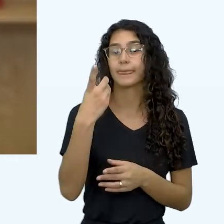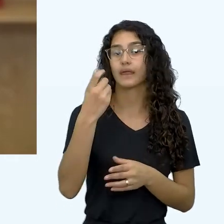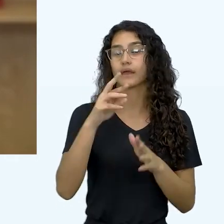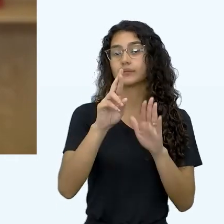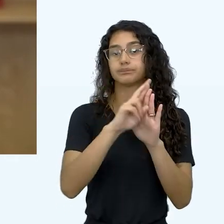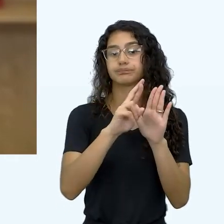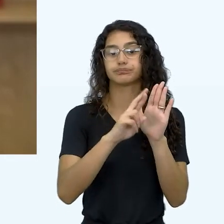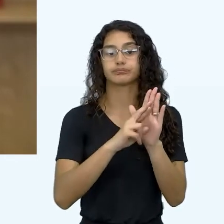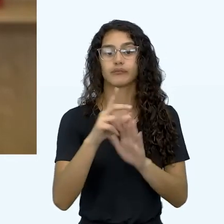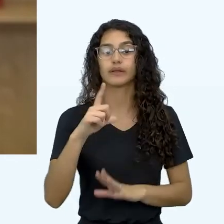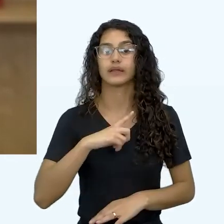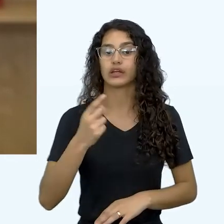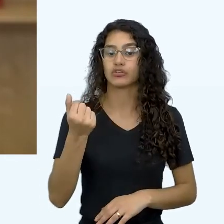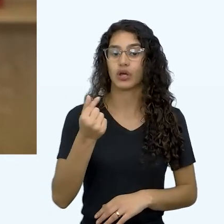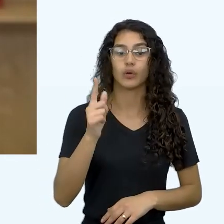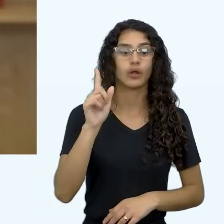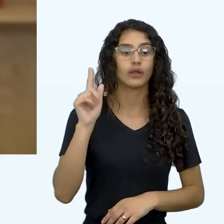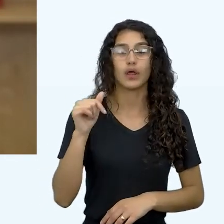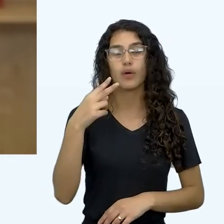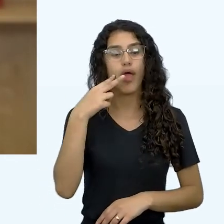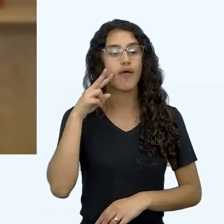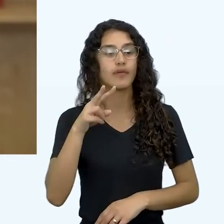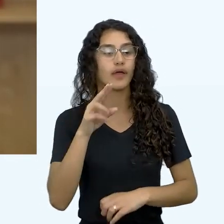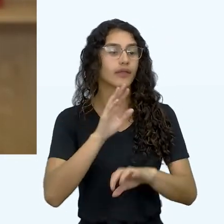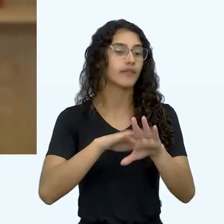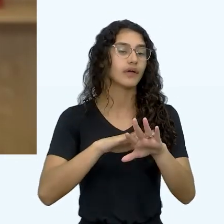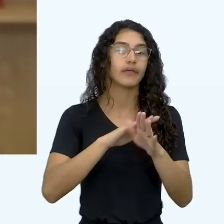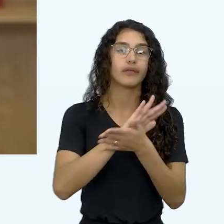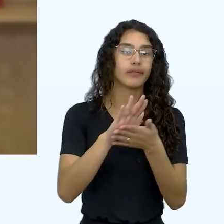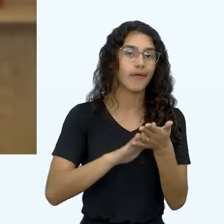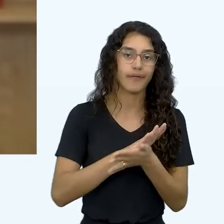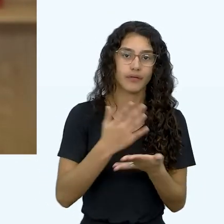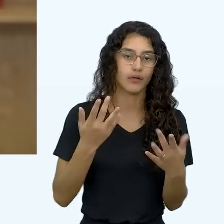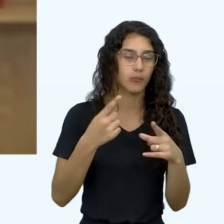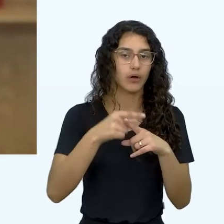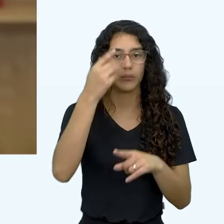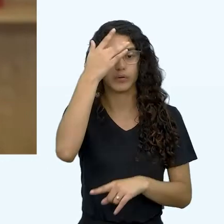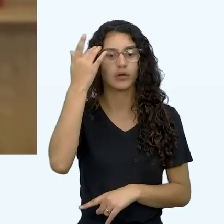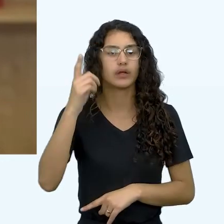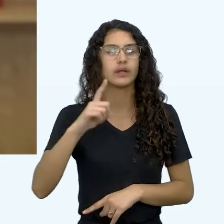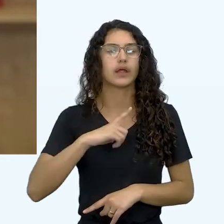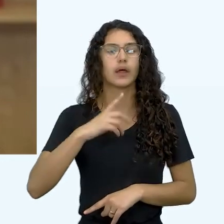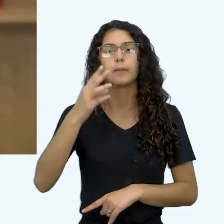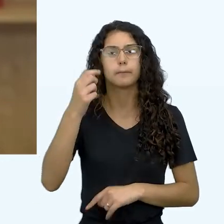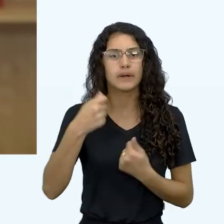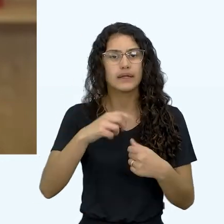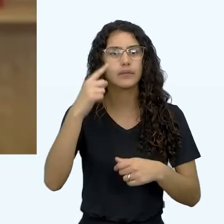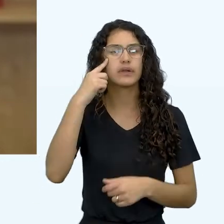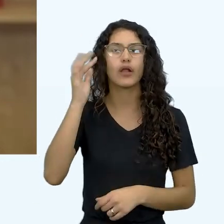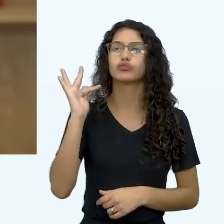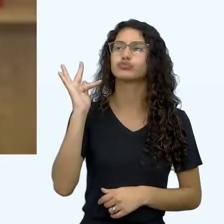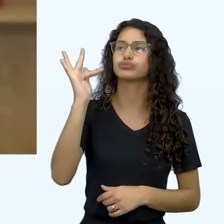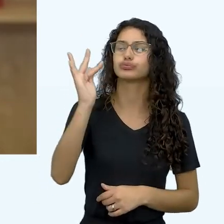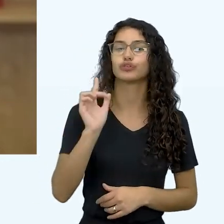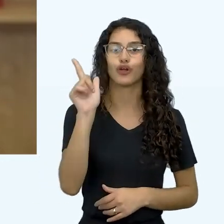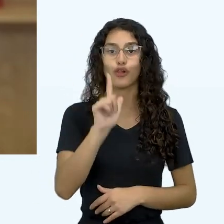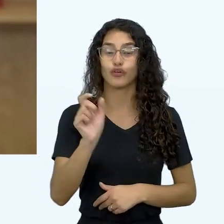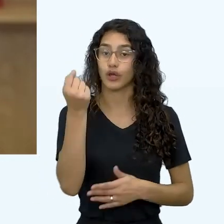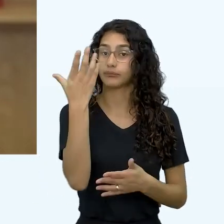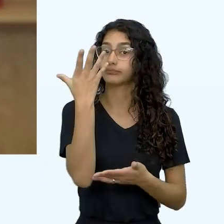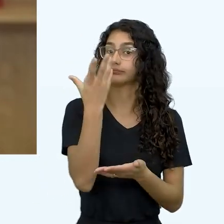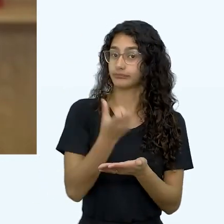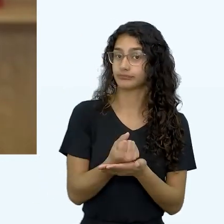regra é que ganhar dinheiro não é ficar olhando para a bola de cristal. Porque as pessoas elas tentam prever o futuro. E óbvio, quem